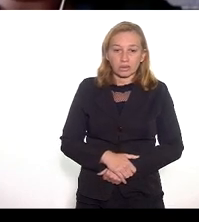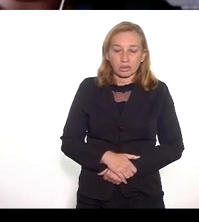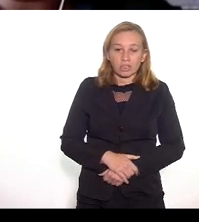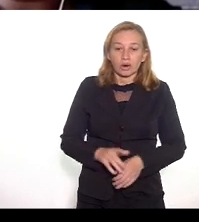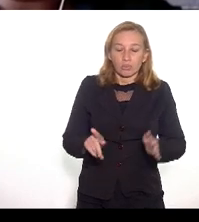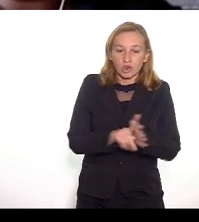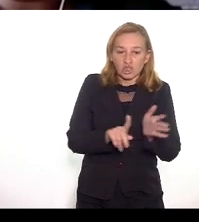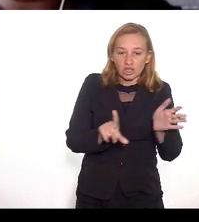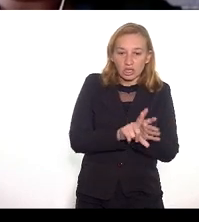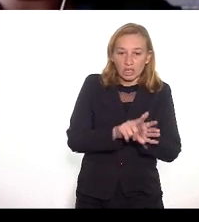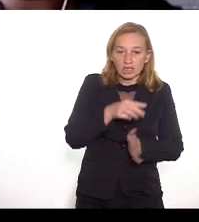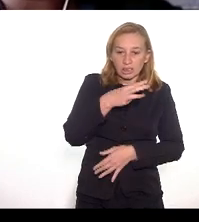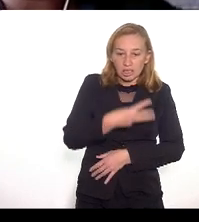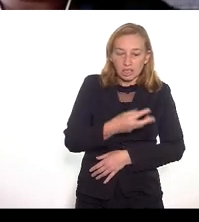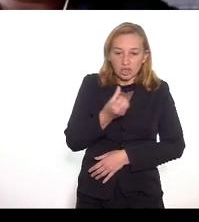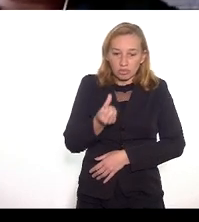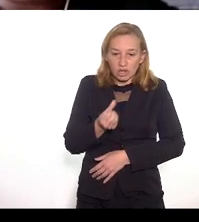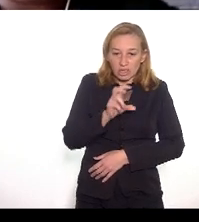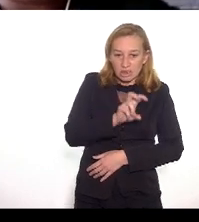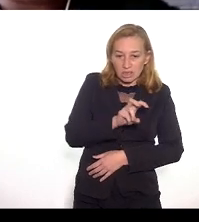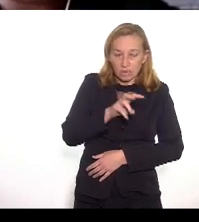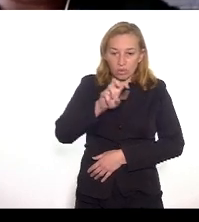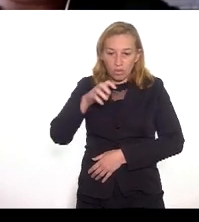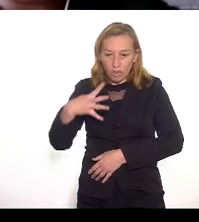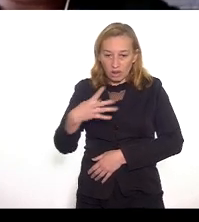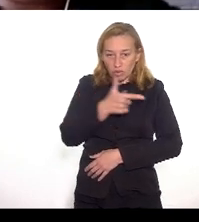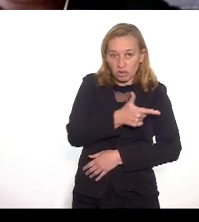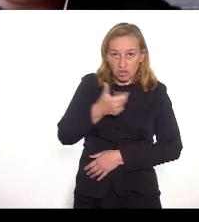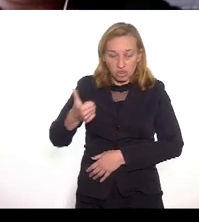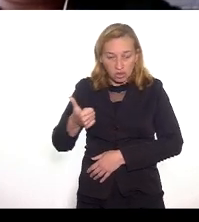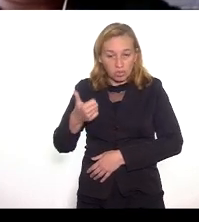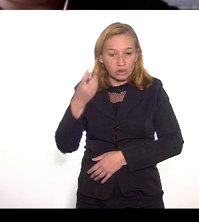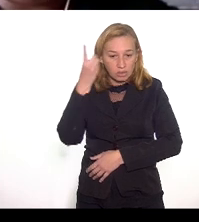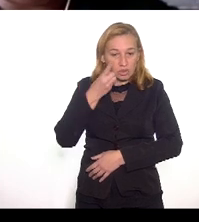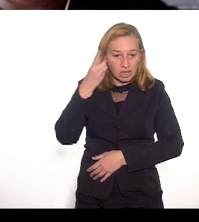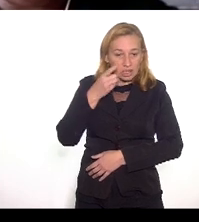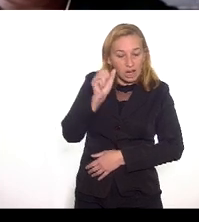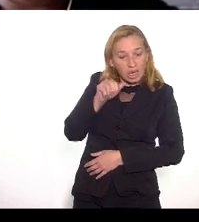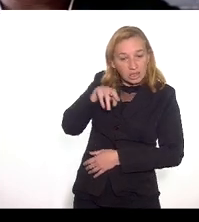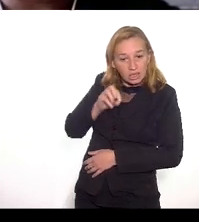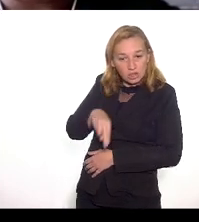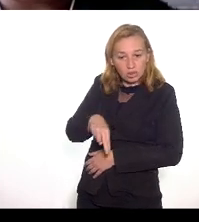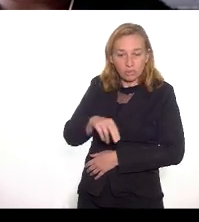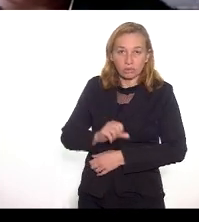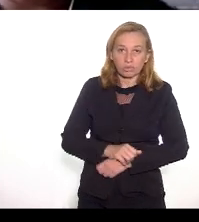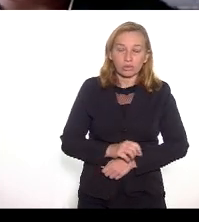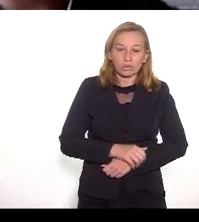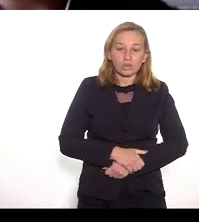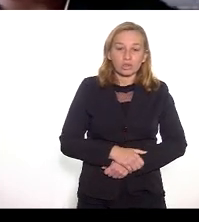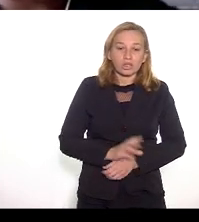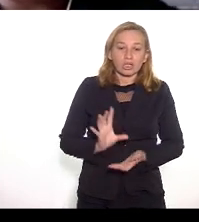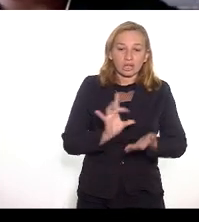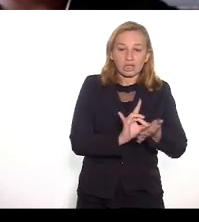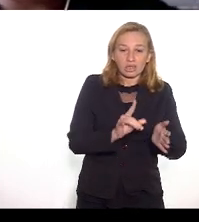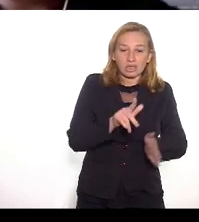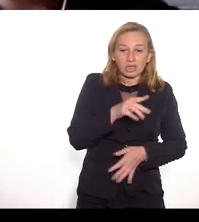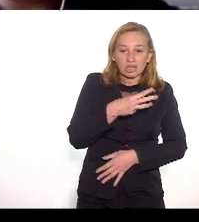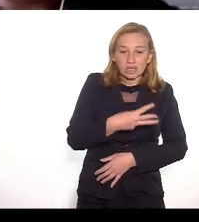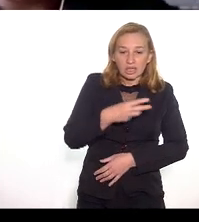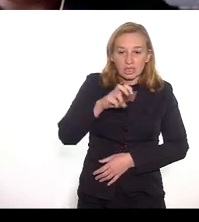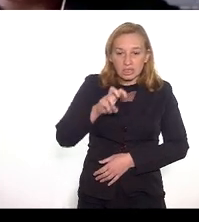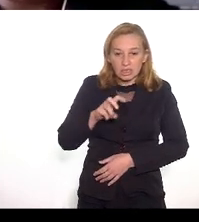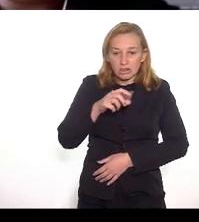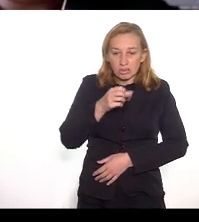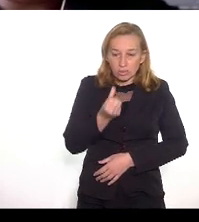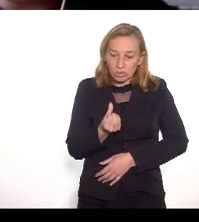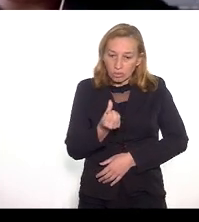Projeto de lei 3654/2021, autoria do deputado Anderson Moraes, parecer pela anexação, projeto de lei